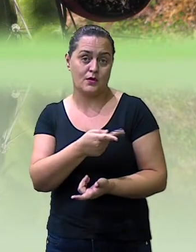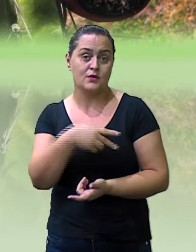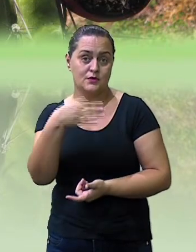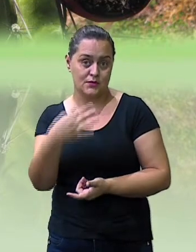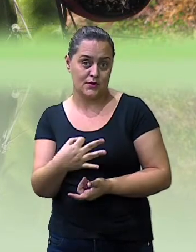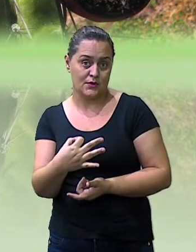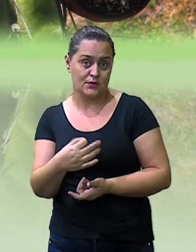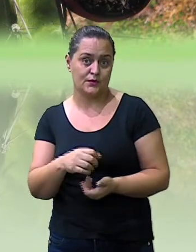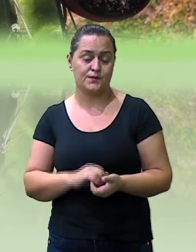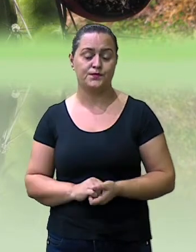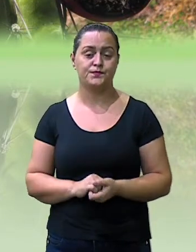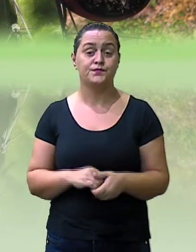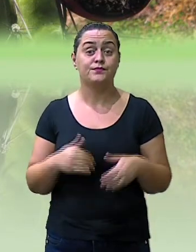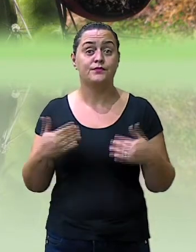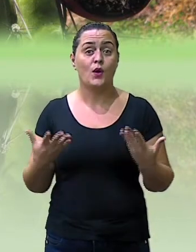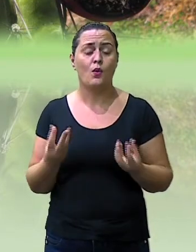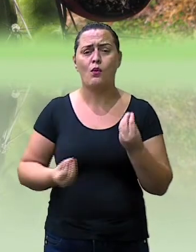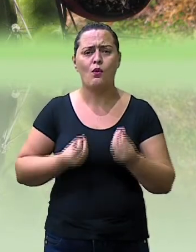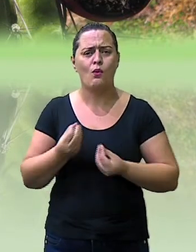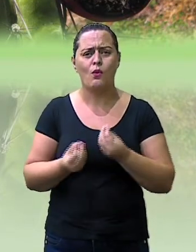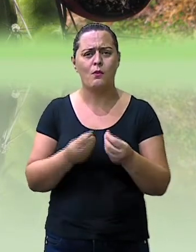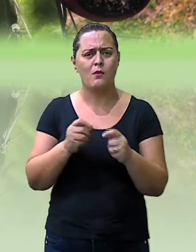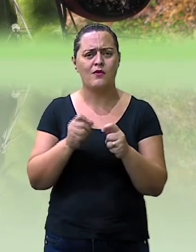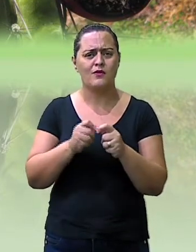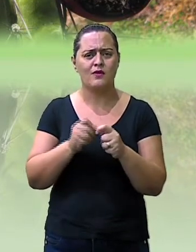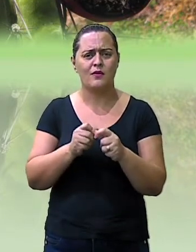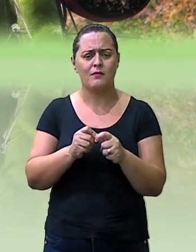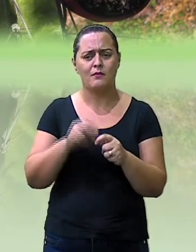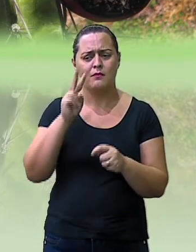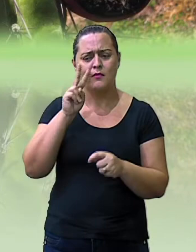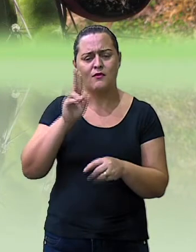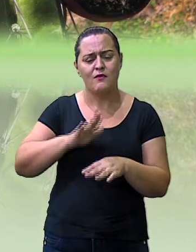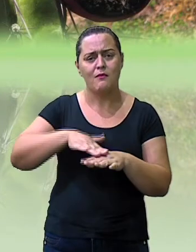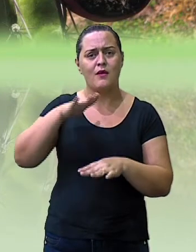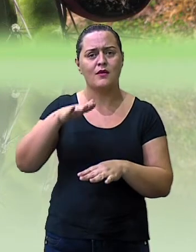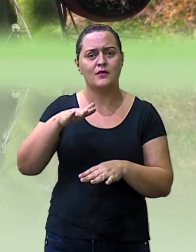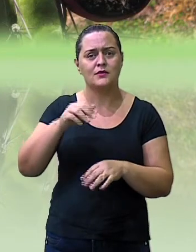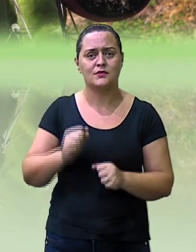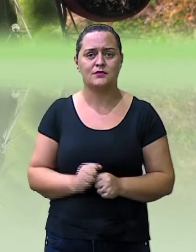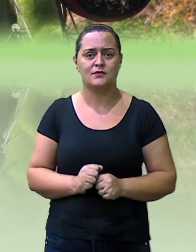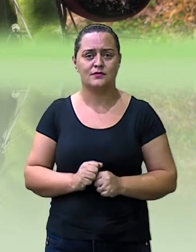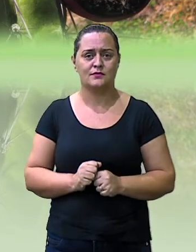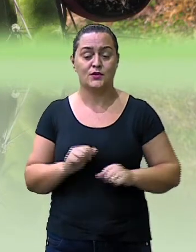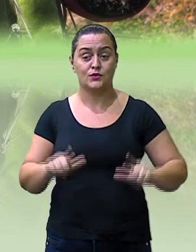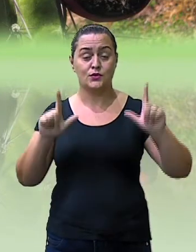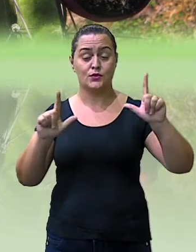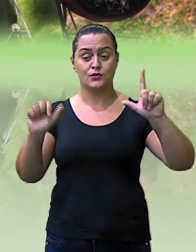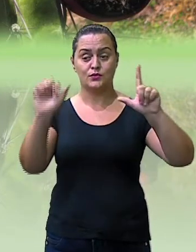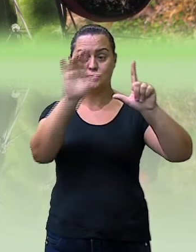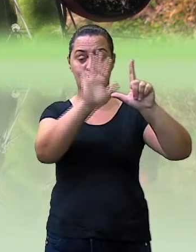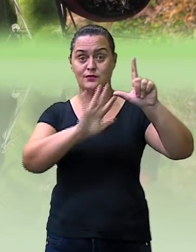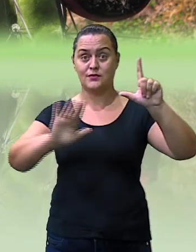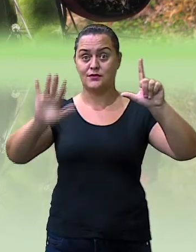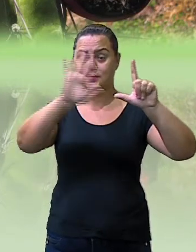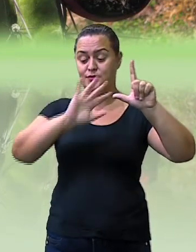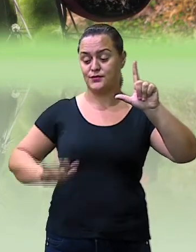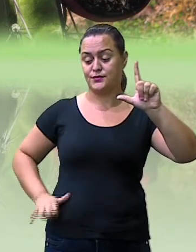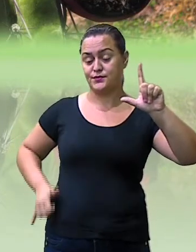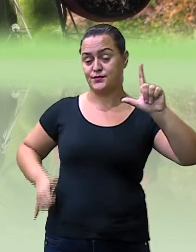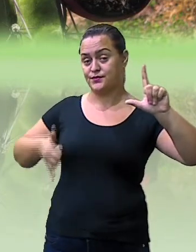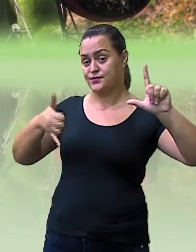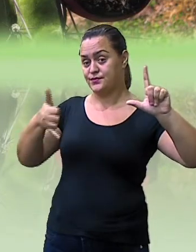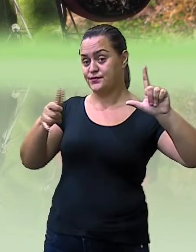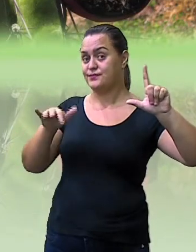o aluno vai apontar a câmera do seu celular na imagem que aparece no canto da tela. Vai